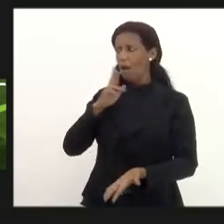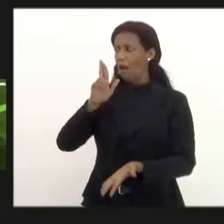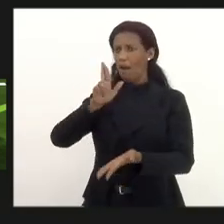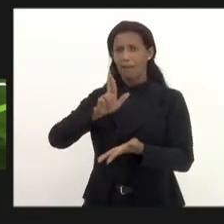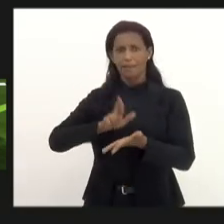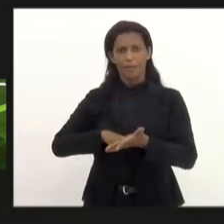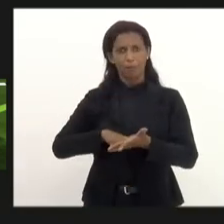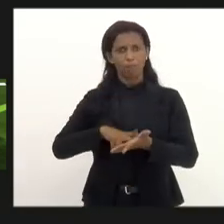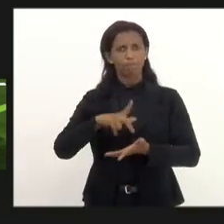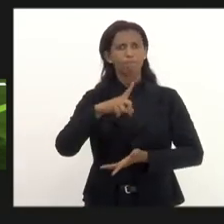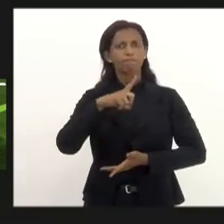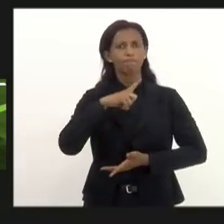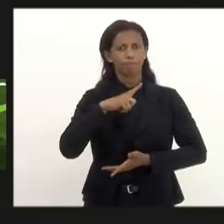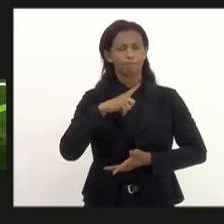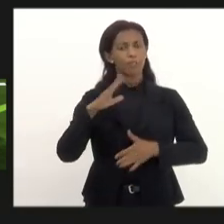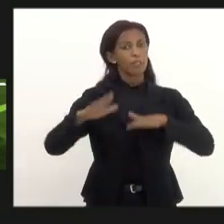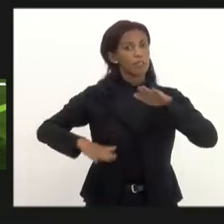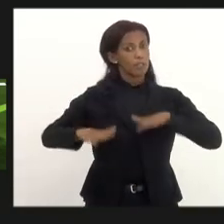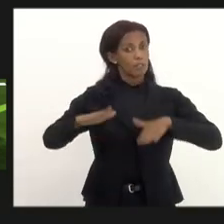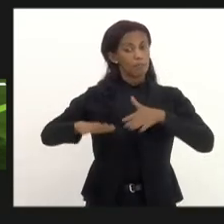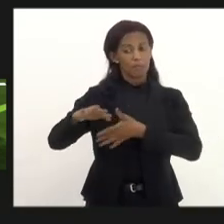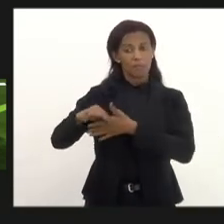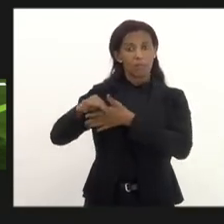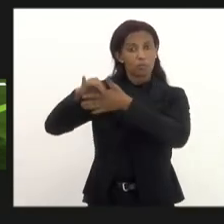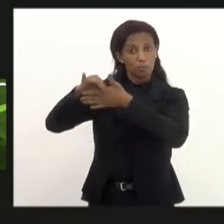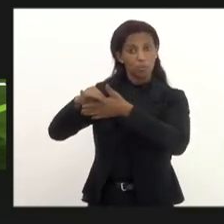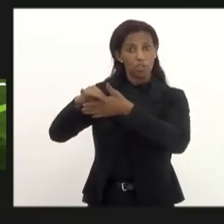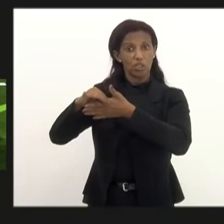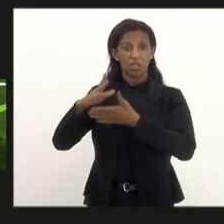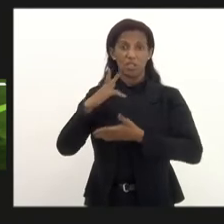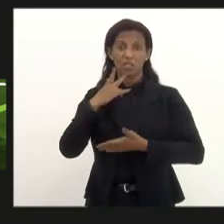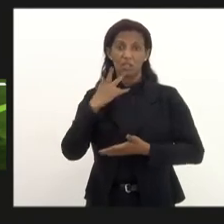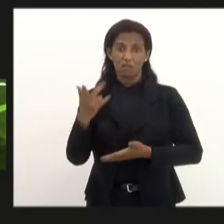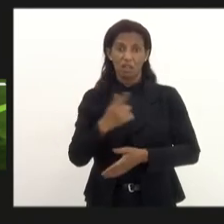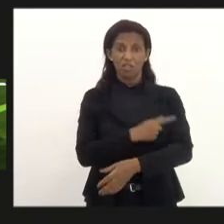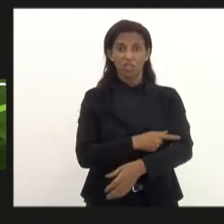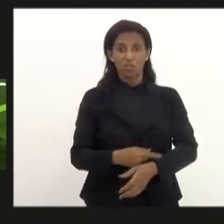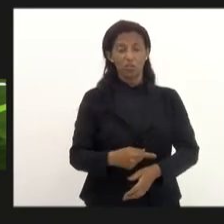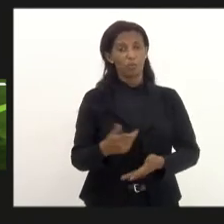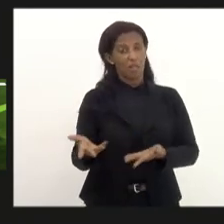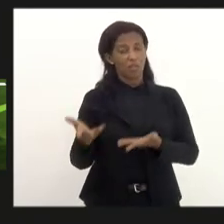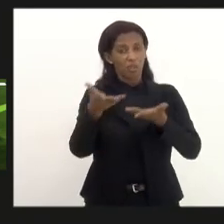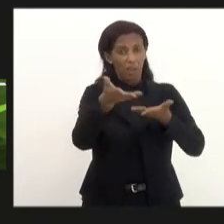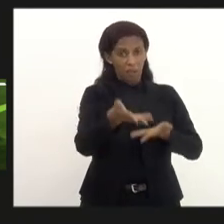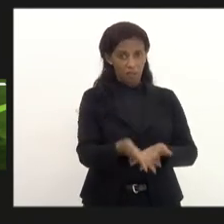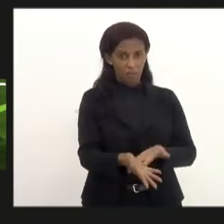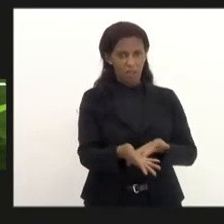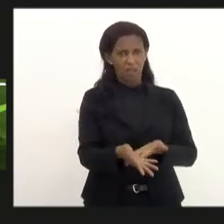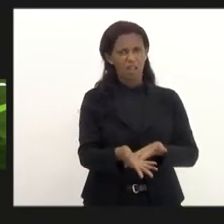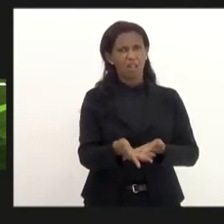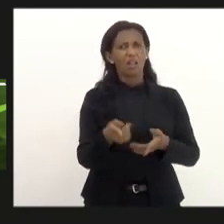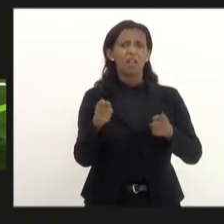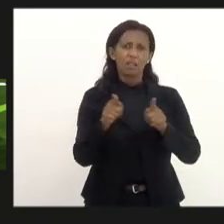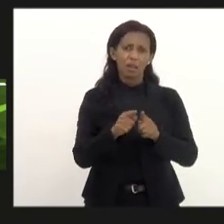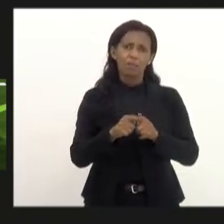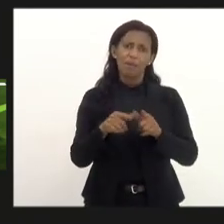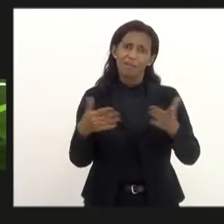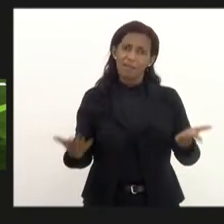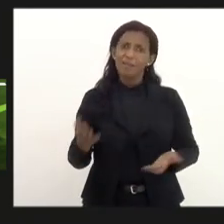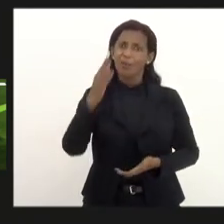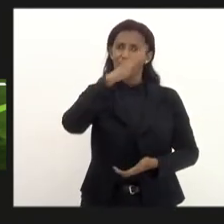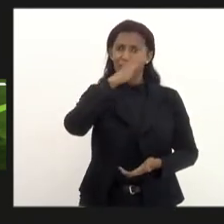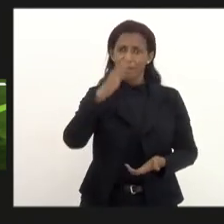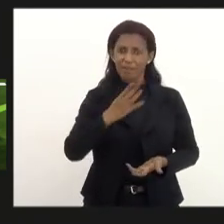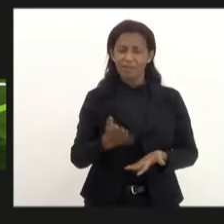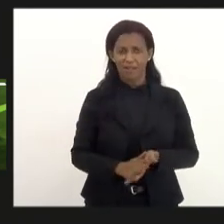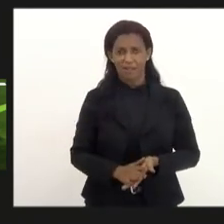ser, né? E apesar dos representantes estarem aqui gentilmente nos atendendo, também são brasileiros, né? Apesar de